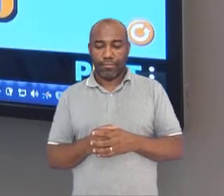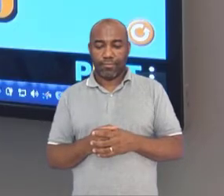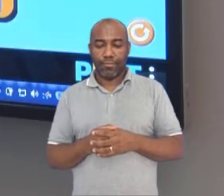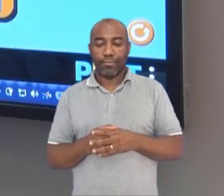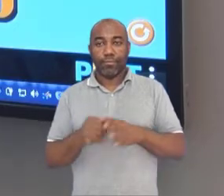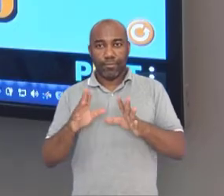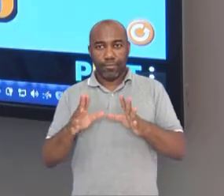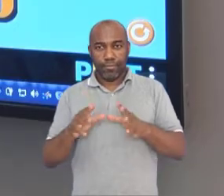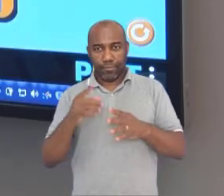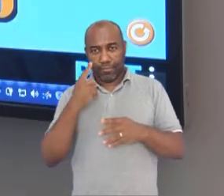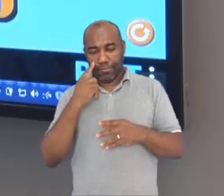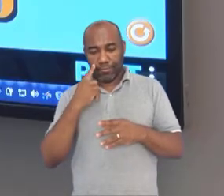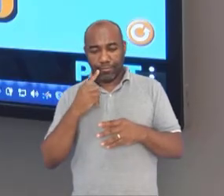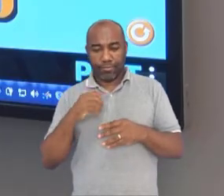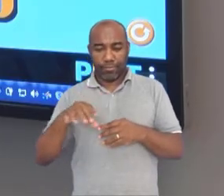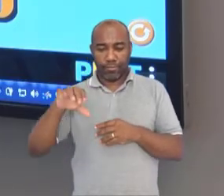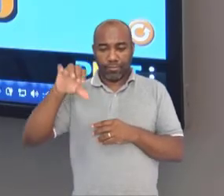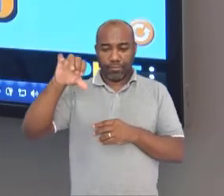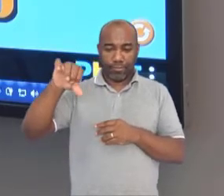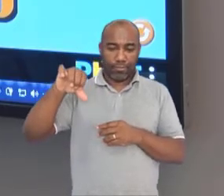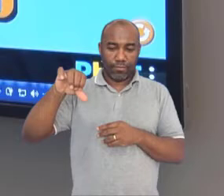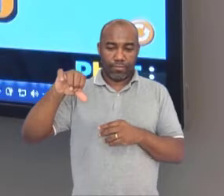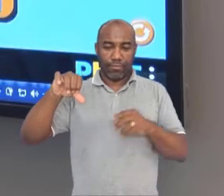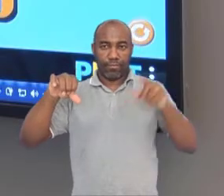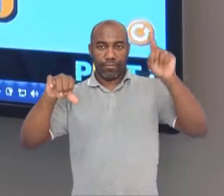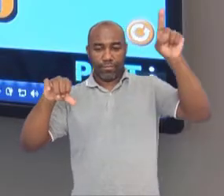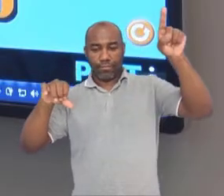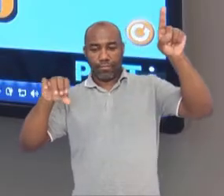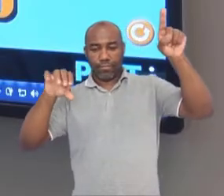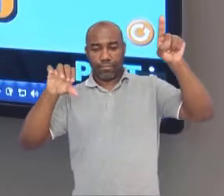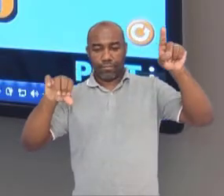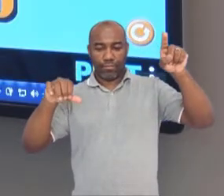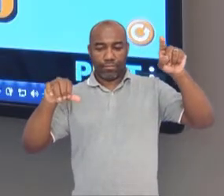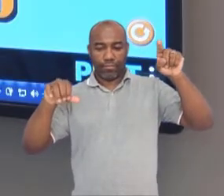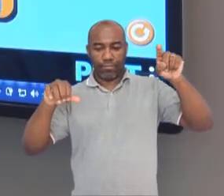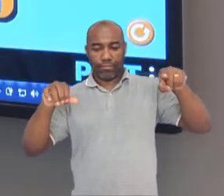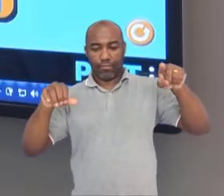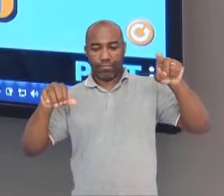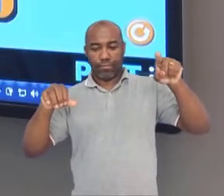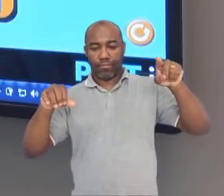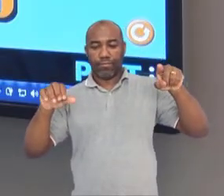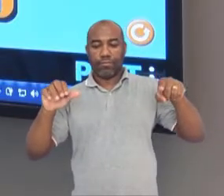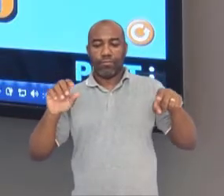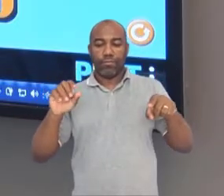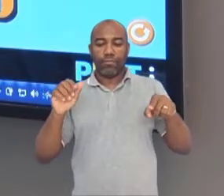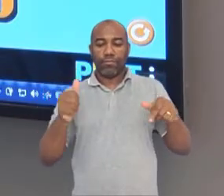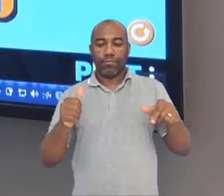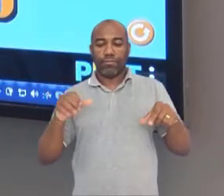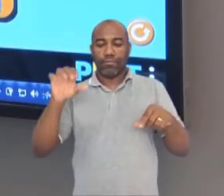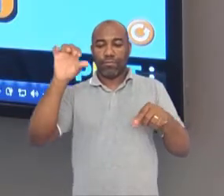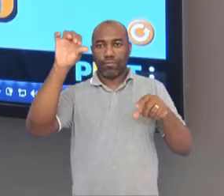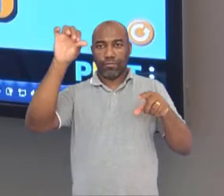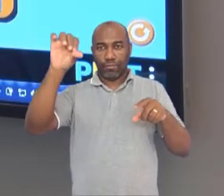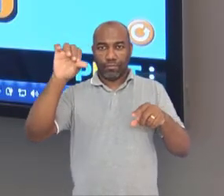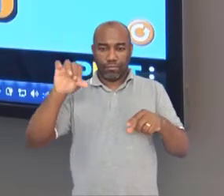facilitar os cálculos, 9 ohms. 9 e 9.